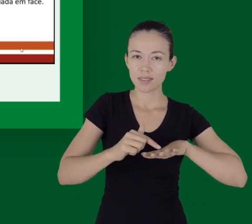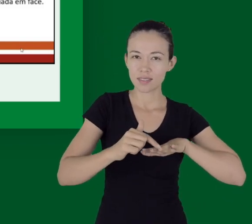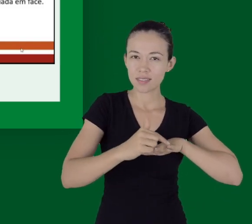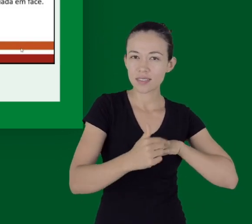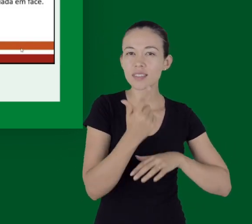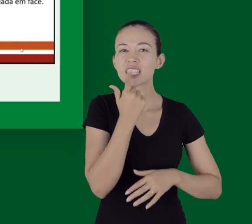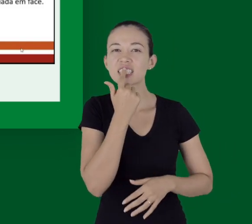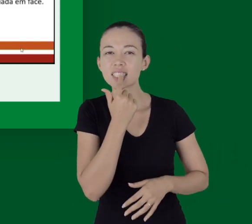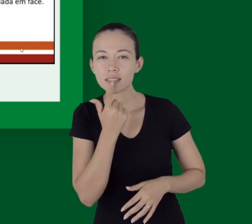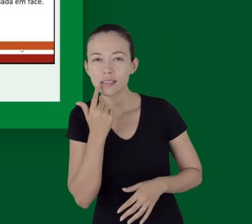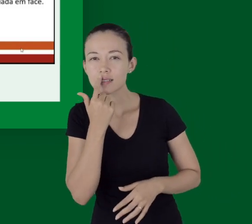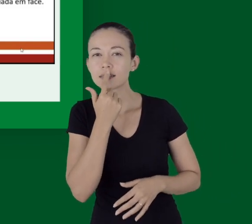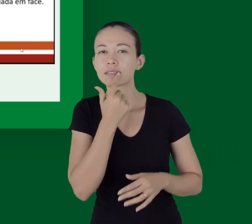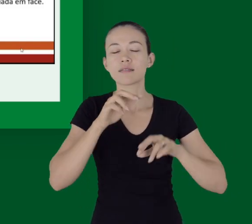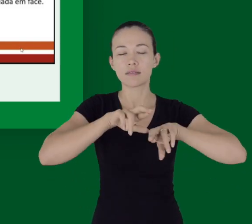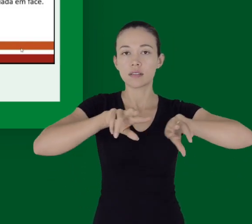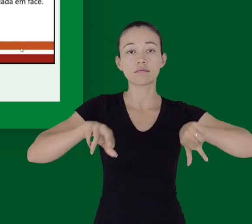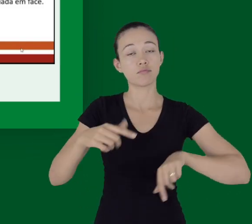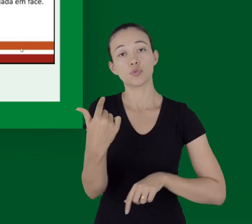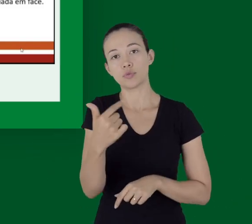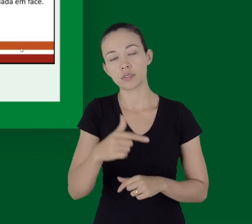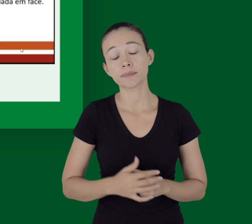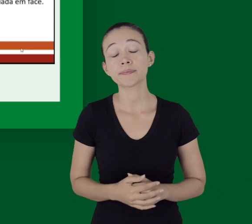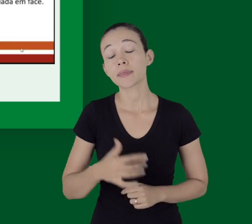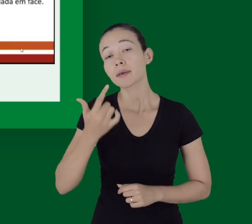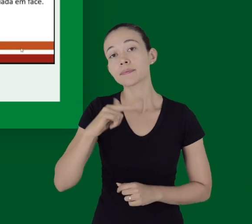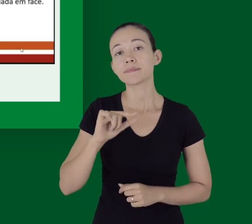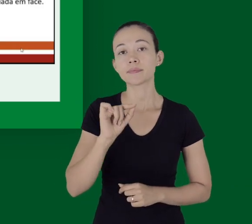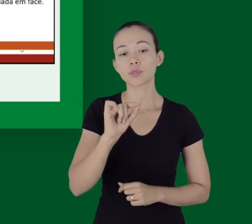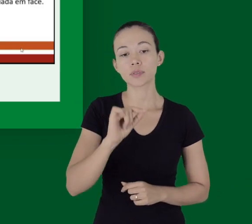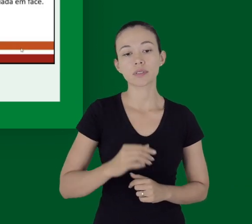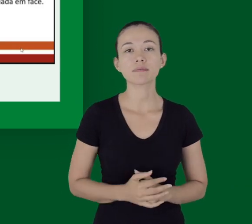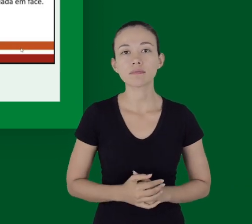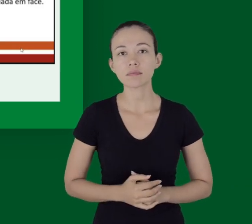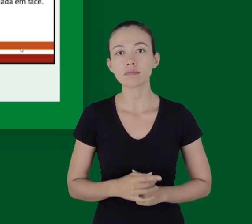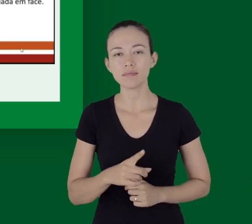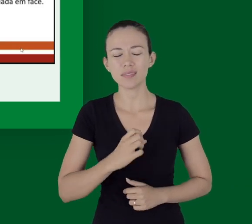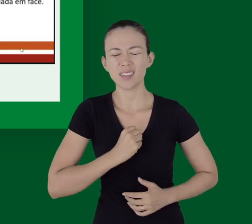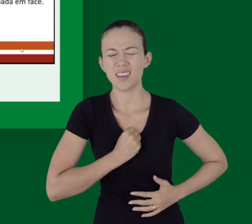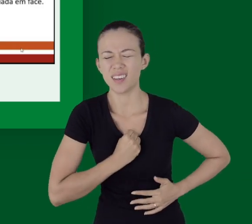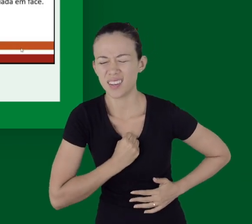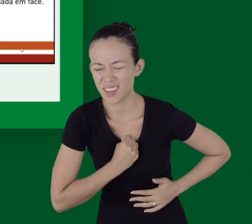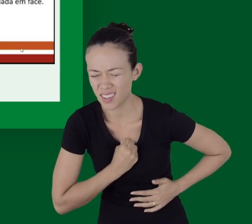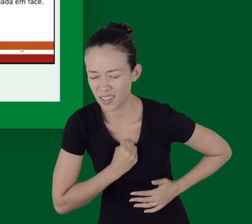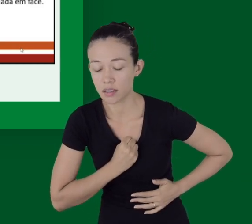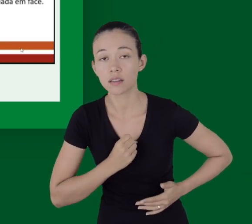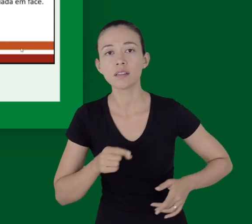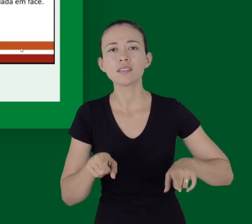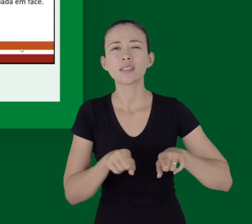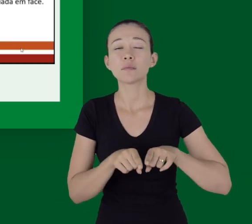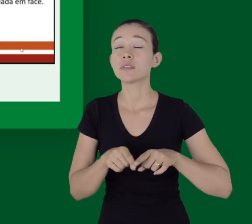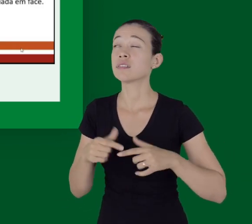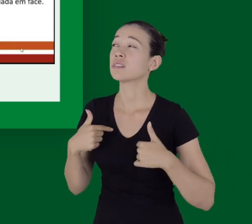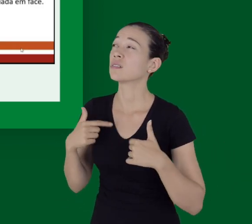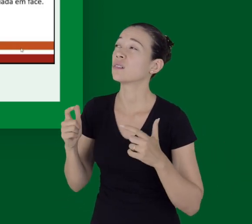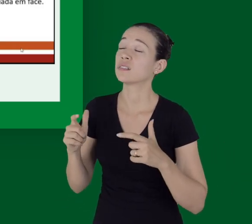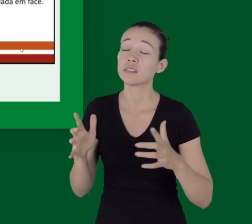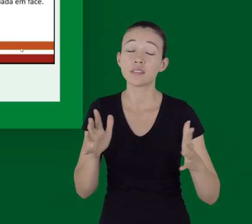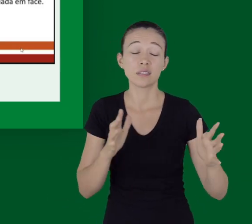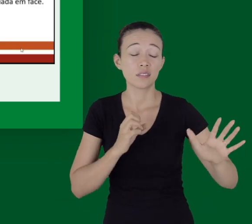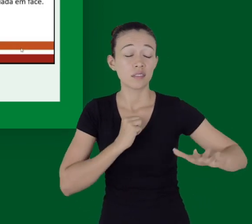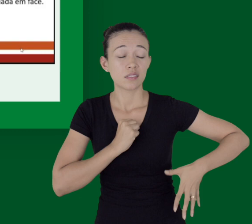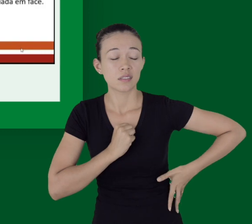acianótico, com desconforto, né, visível, mão fechada sobre a região external, desorientado, um pouco desorientado no